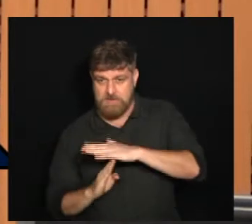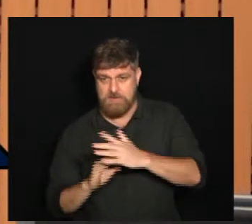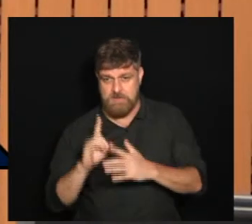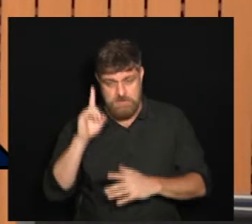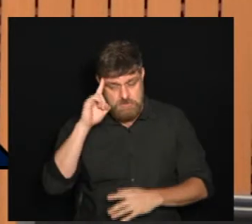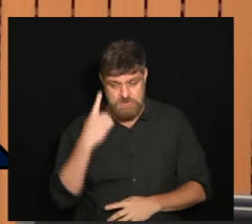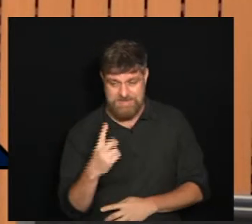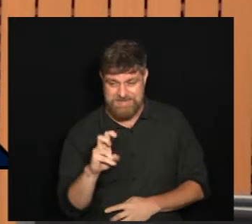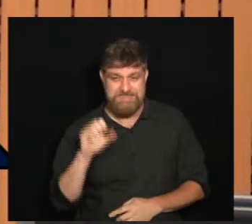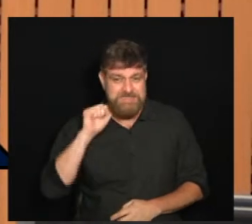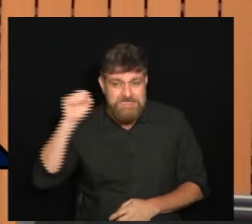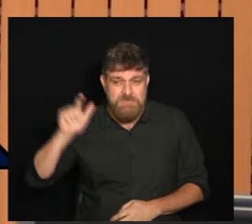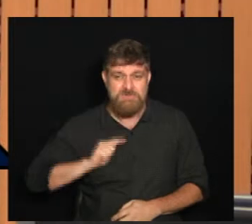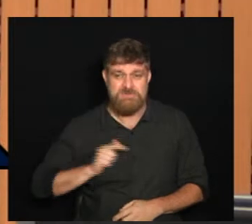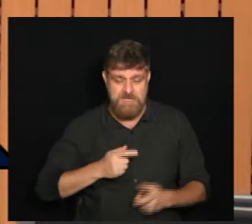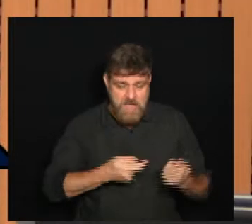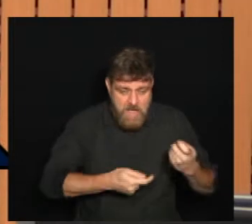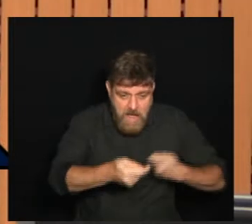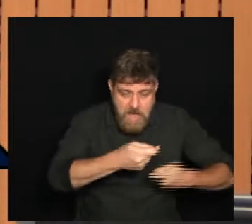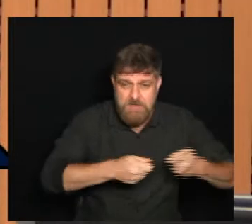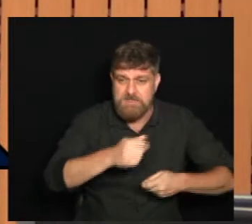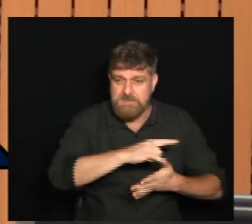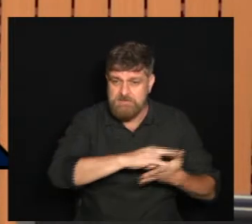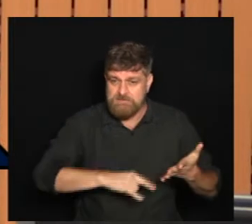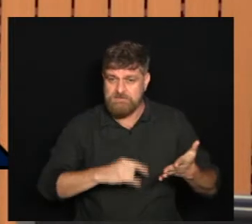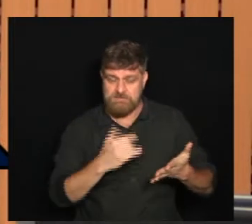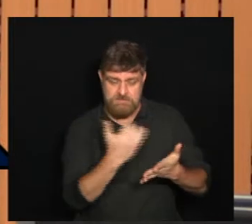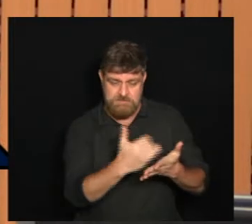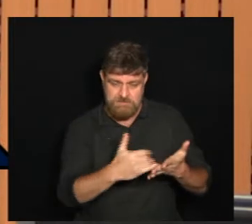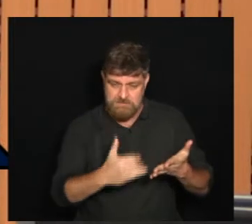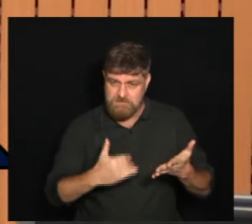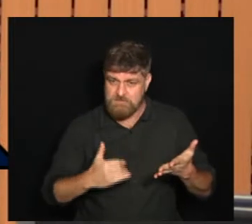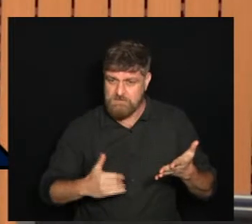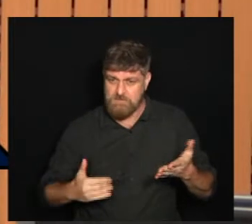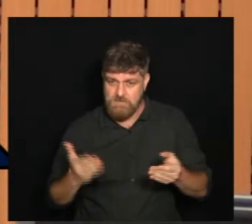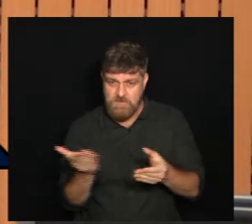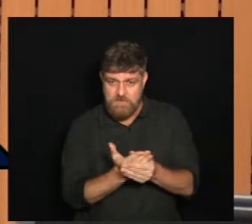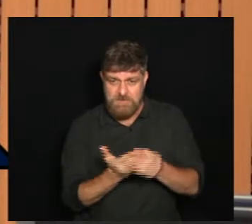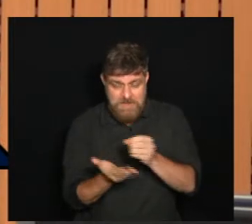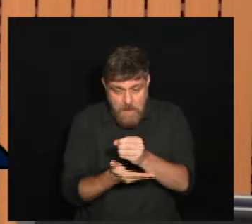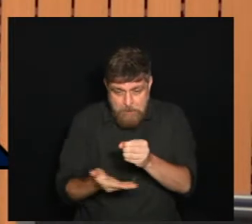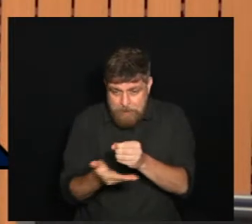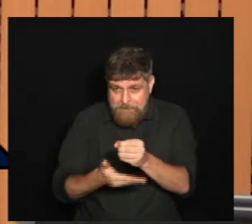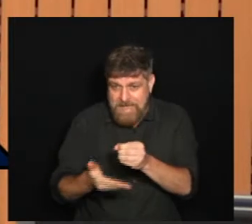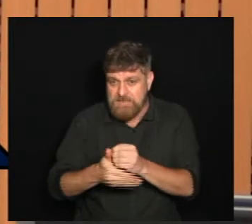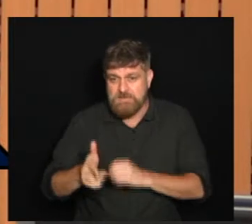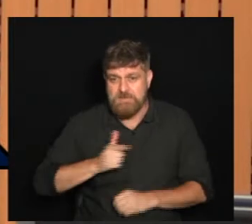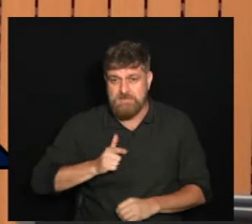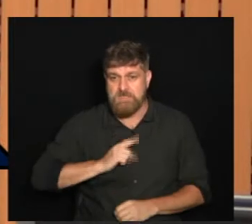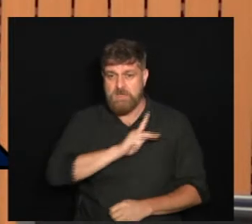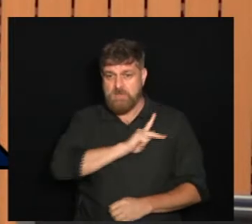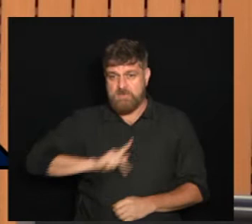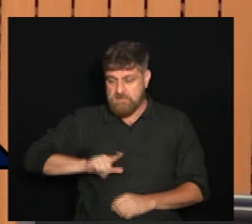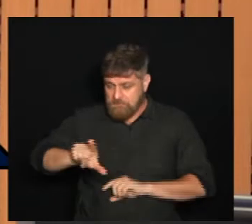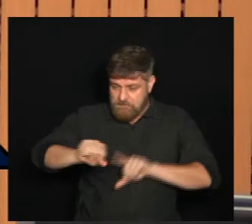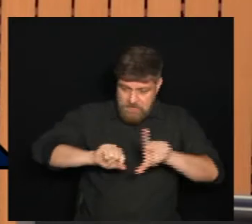só deverão tramitar administrativamente pela Casa os processos considerados essenciais, a critério da Presidência. Parágrafo